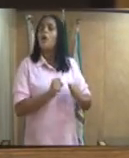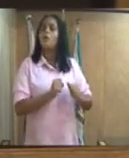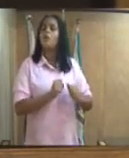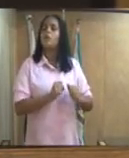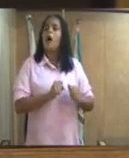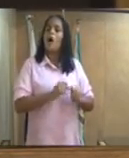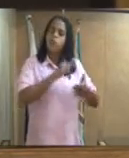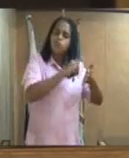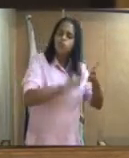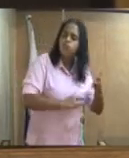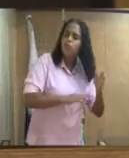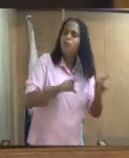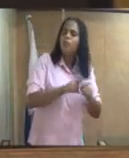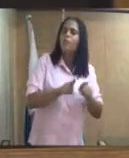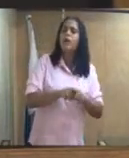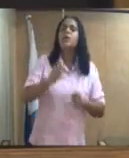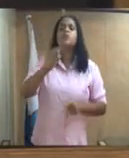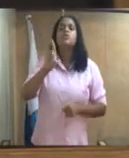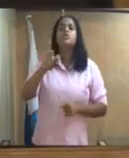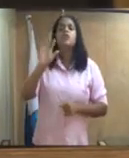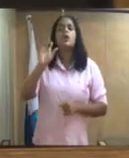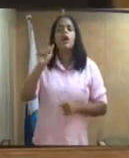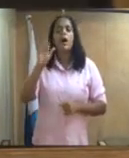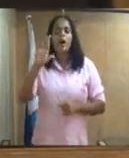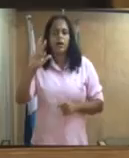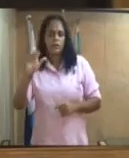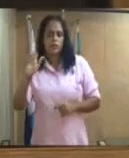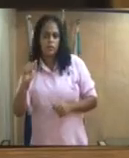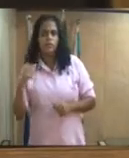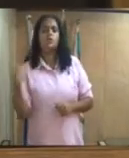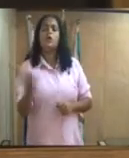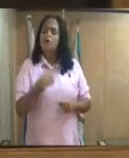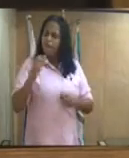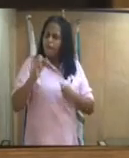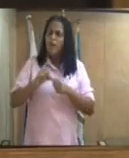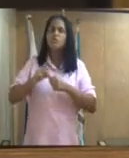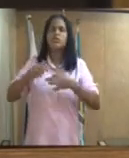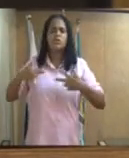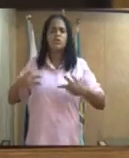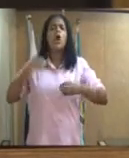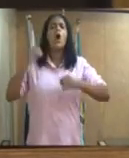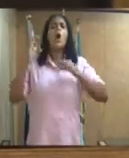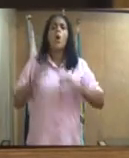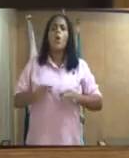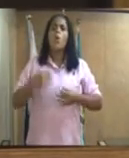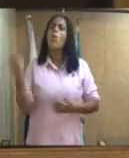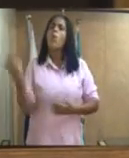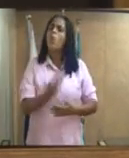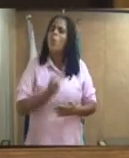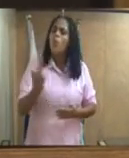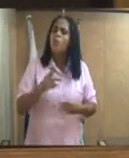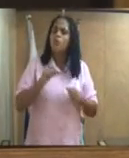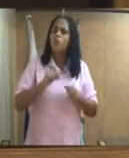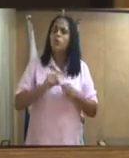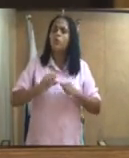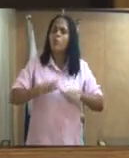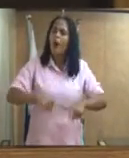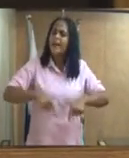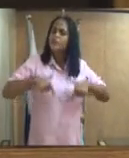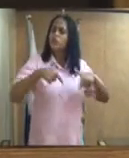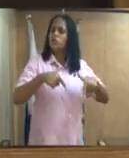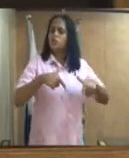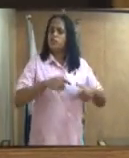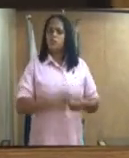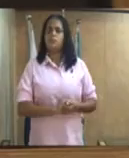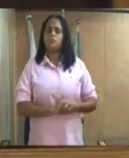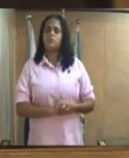diário. Publicidade, na sua essência, é quando você dá publicidade de um ato. E